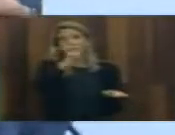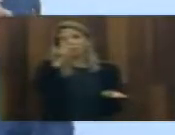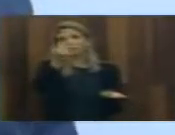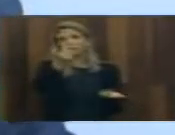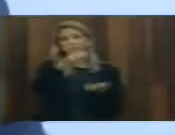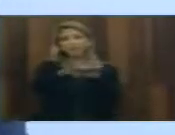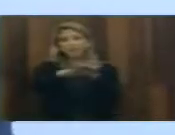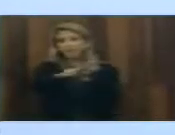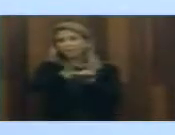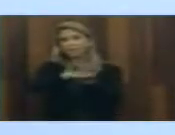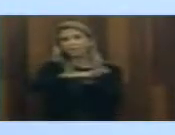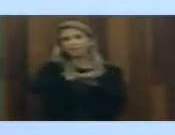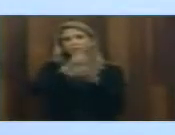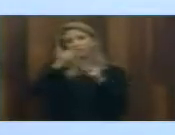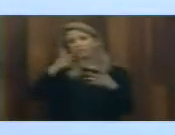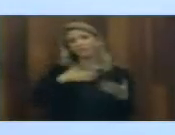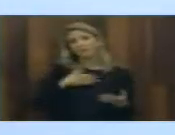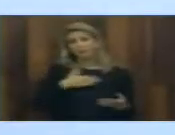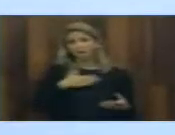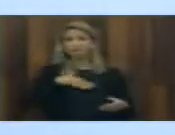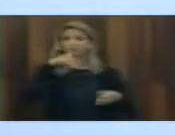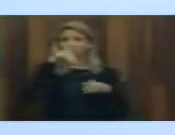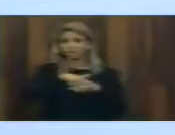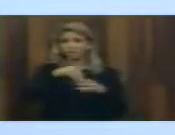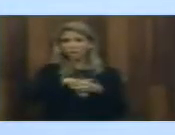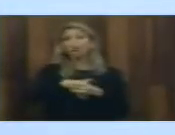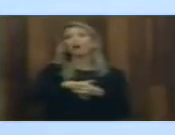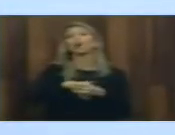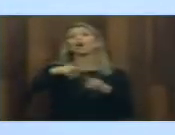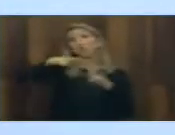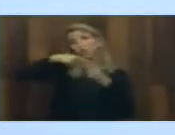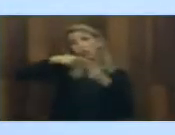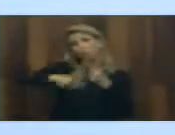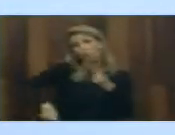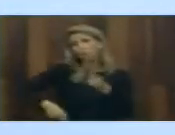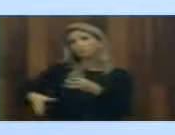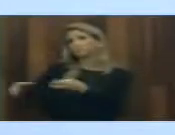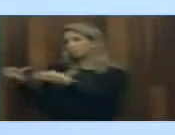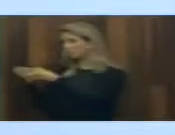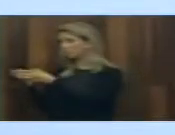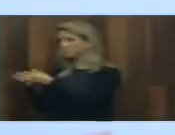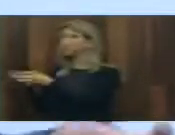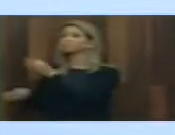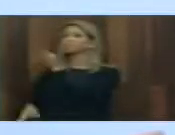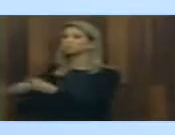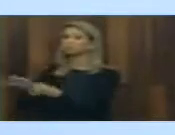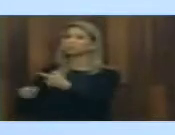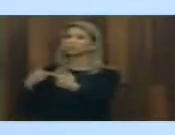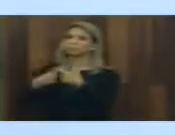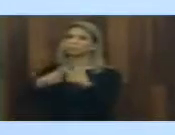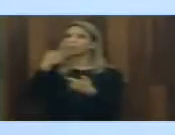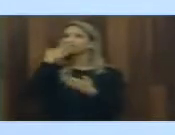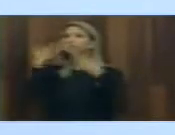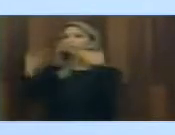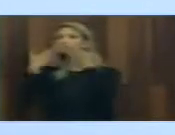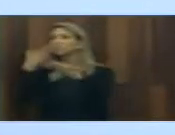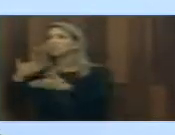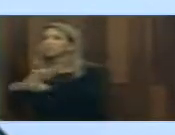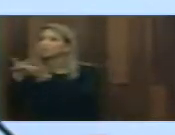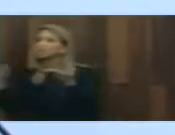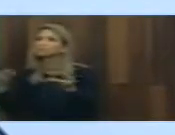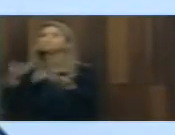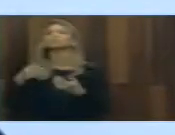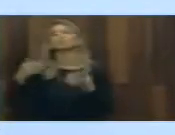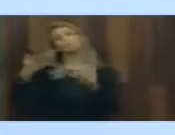iniciativa. Portanto, eu vou votar contrário ao parecer da CCJ e vou pedir para que os nobres vereadores e